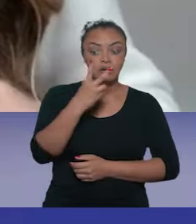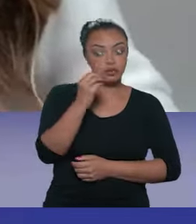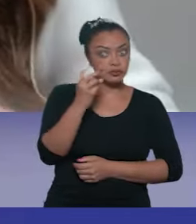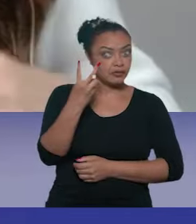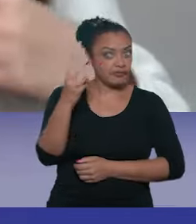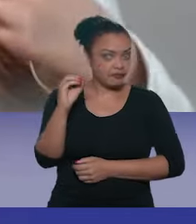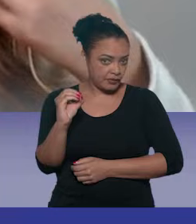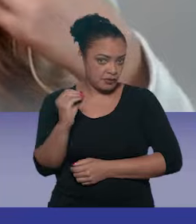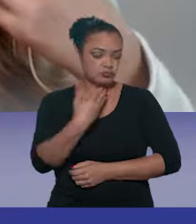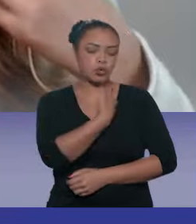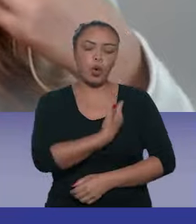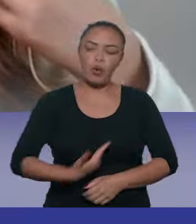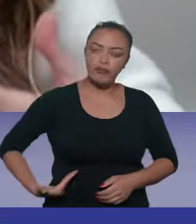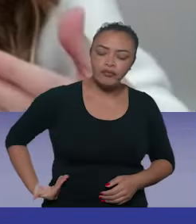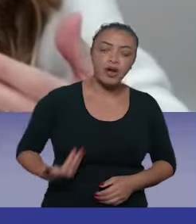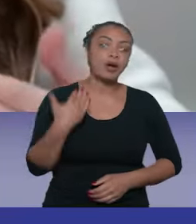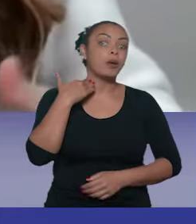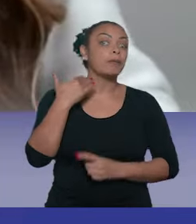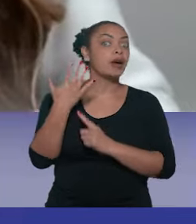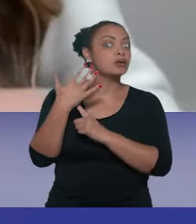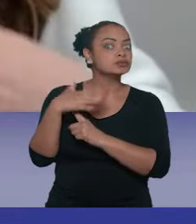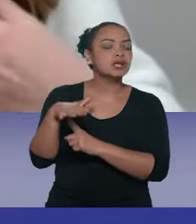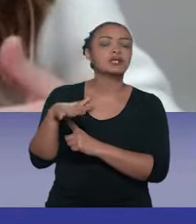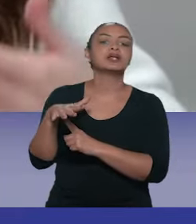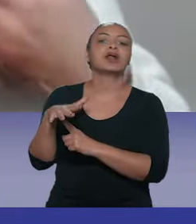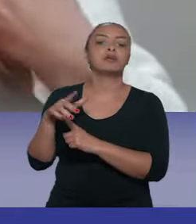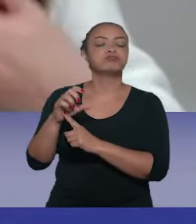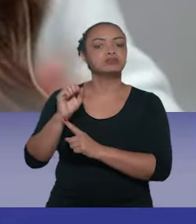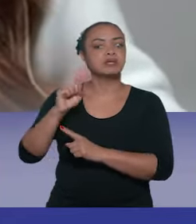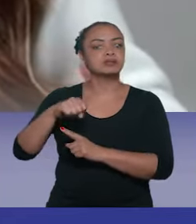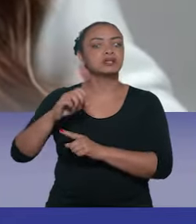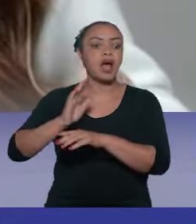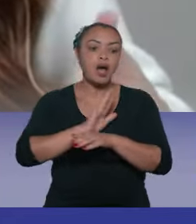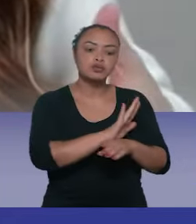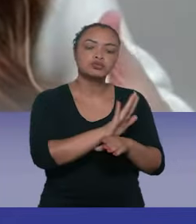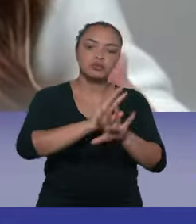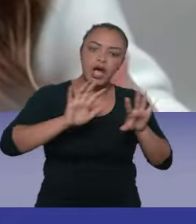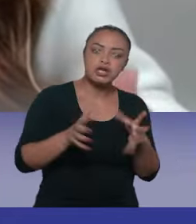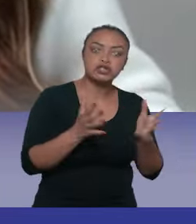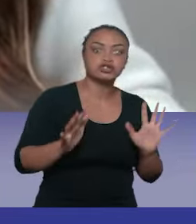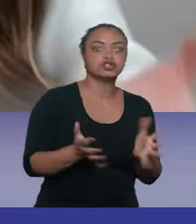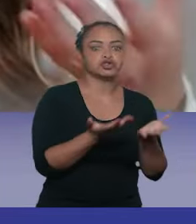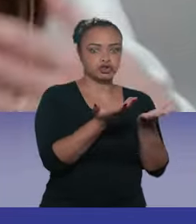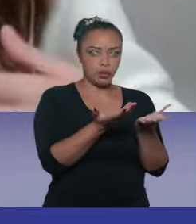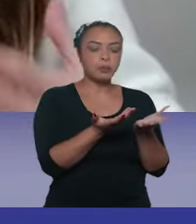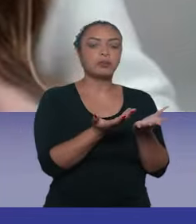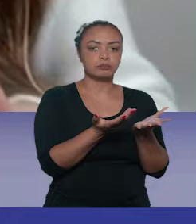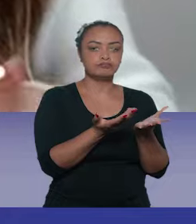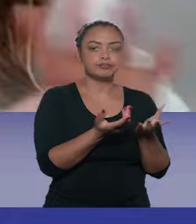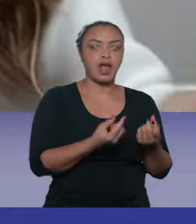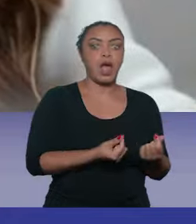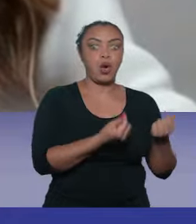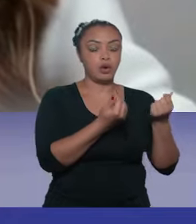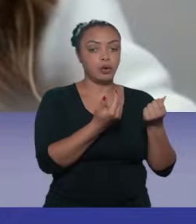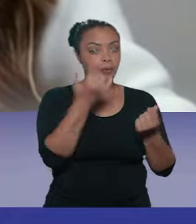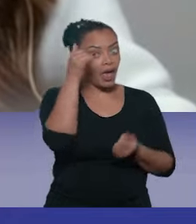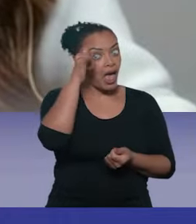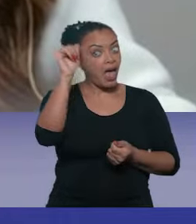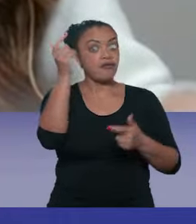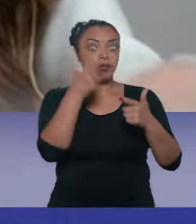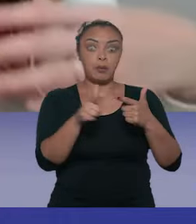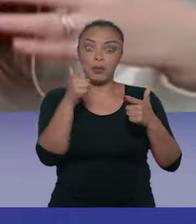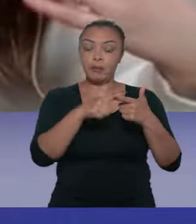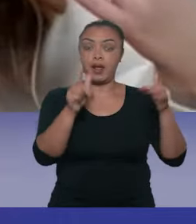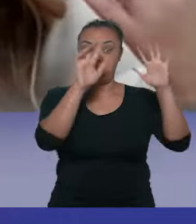Desde 2020, os governos, os bancos centrais deram muitos estímulos para a economia para evitar um colapso da